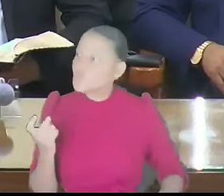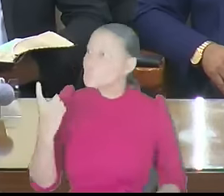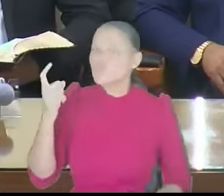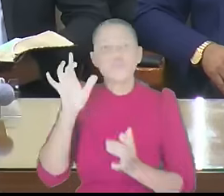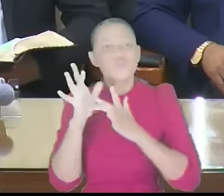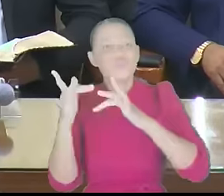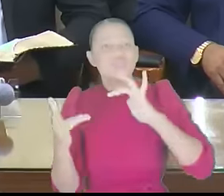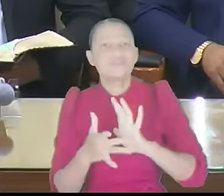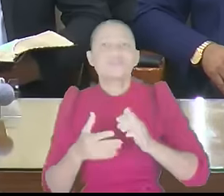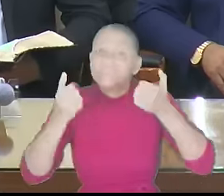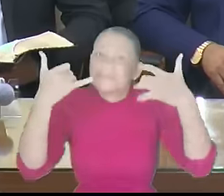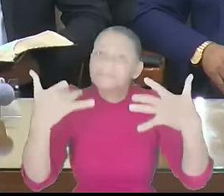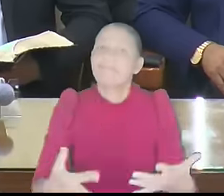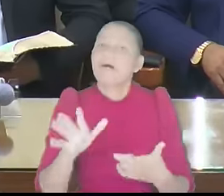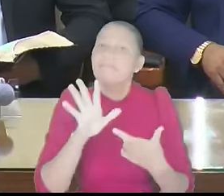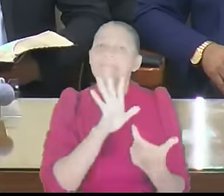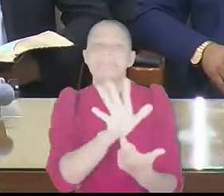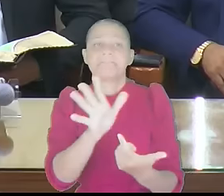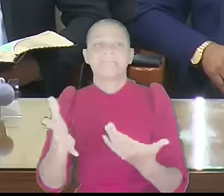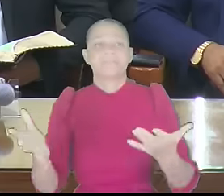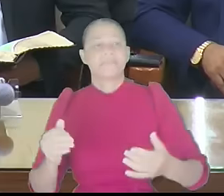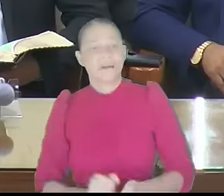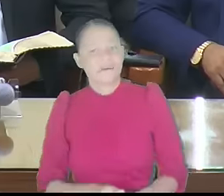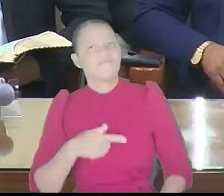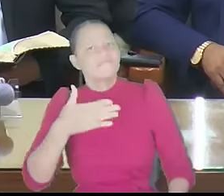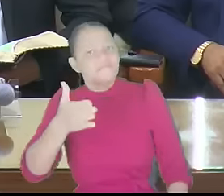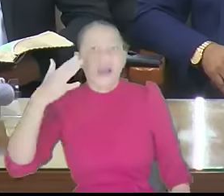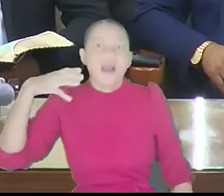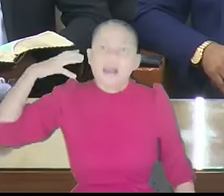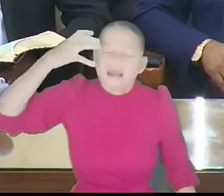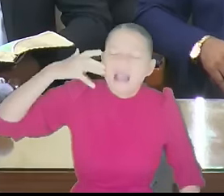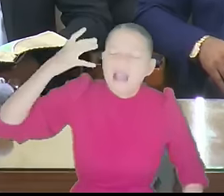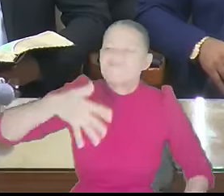Aleluia. Vá para a rádio pregar sobre Jesus.